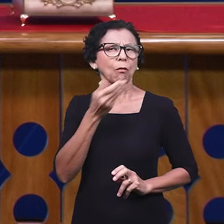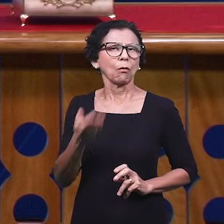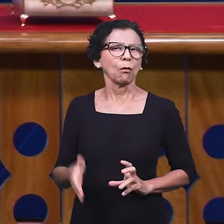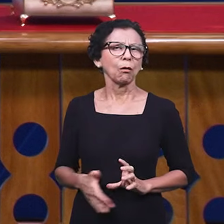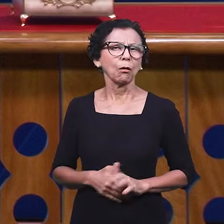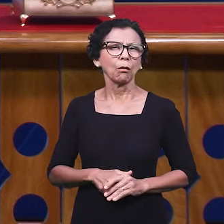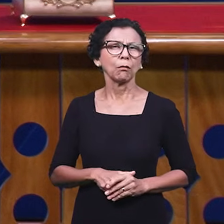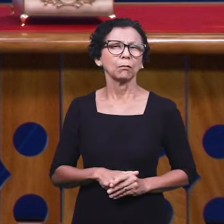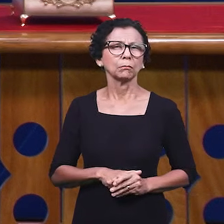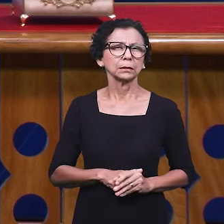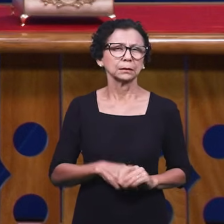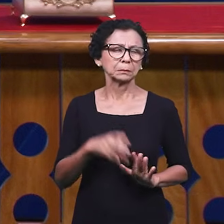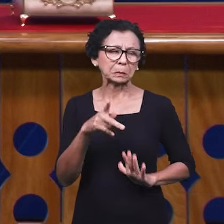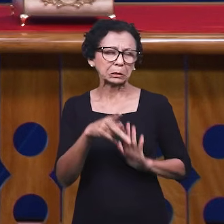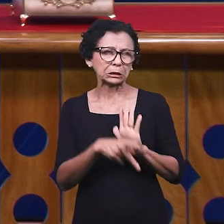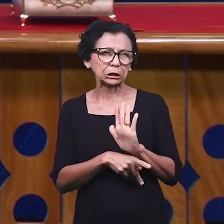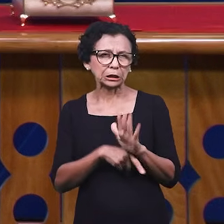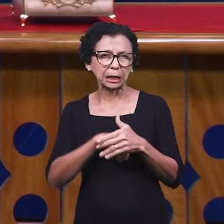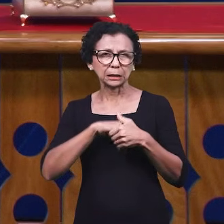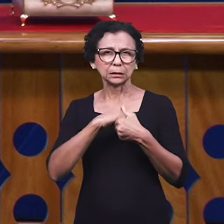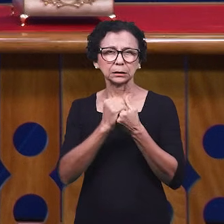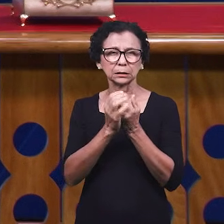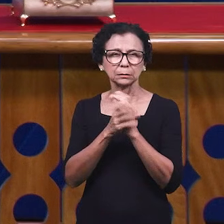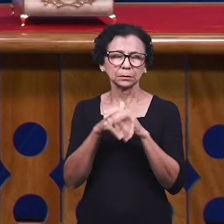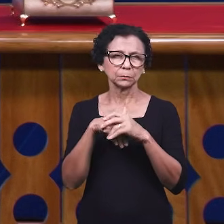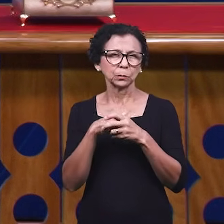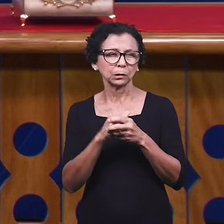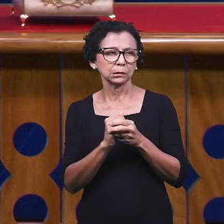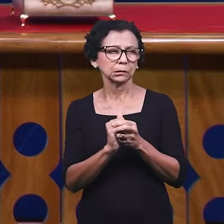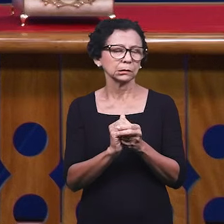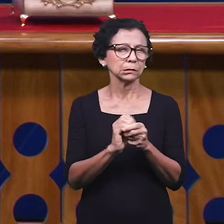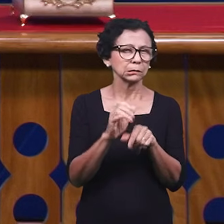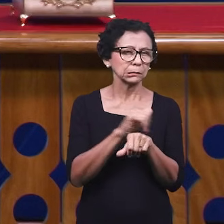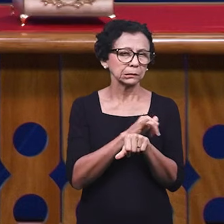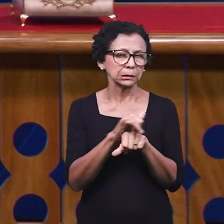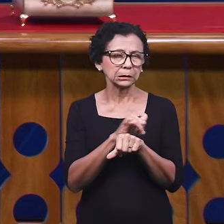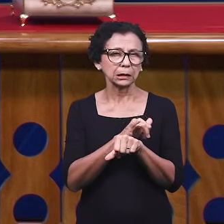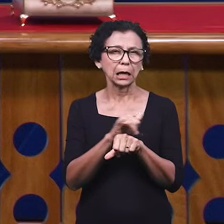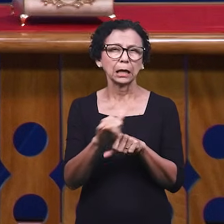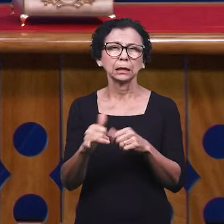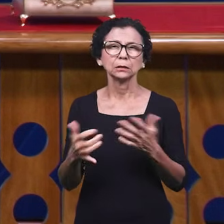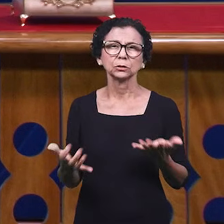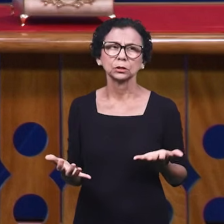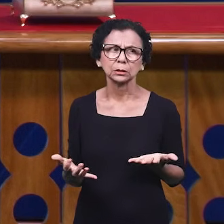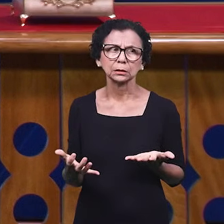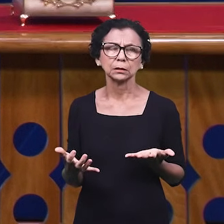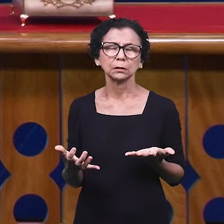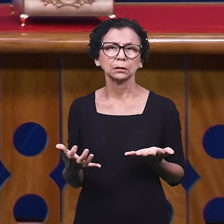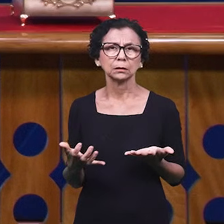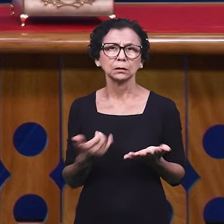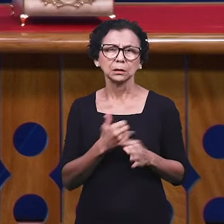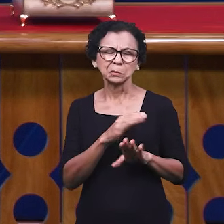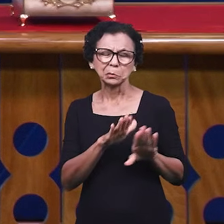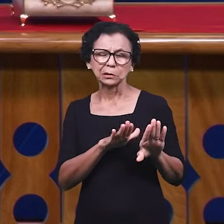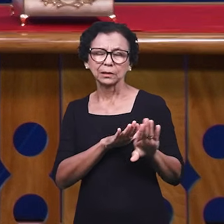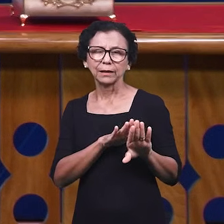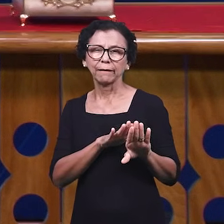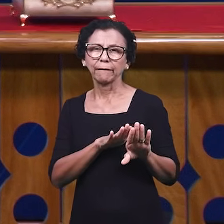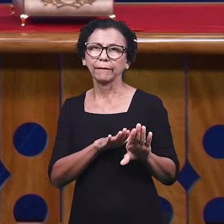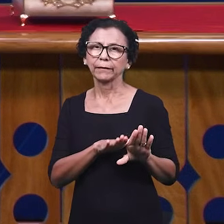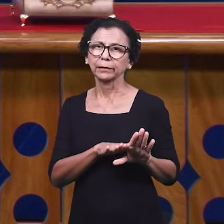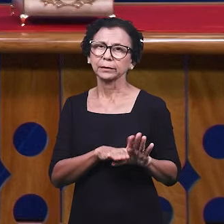armas, com seus planos mirabolantes para fazer minar, nós até receamos, né?